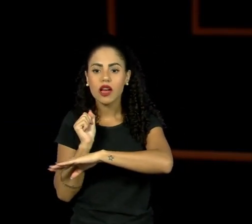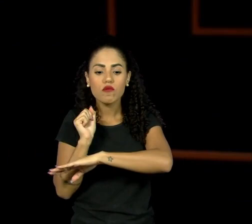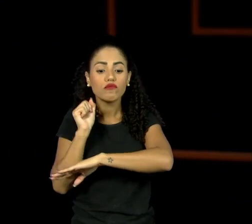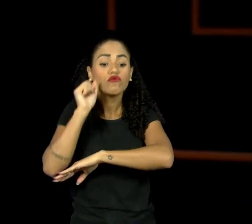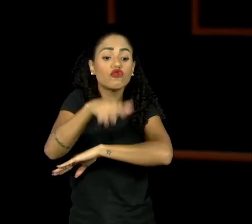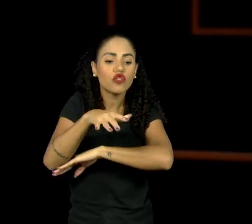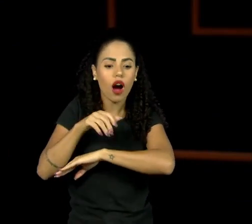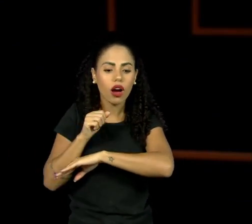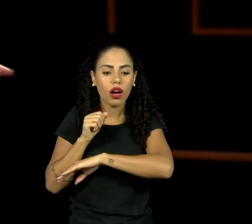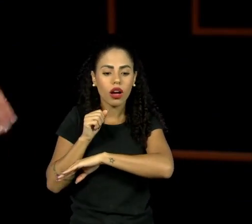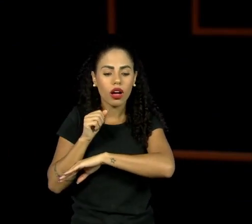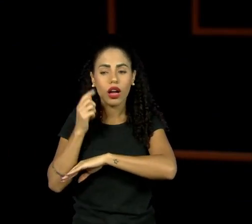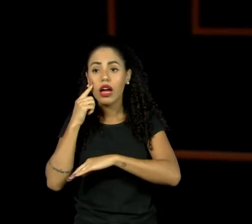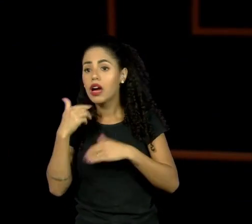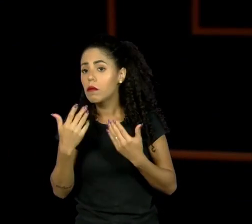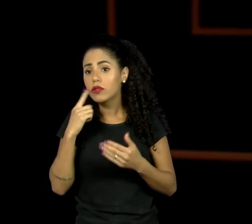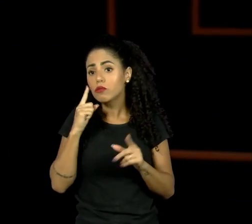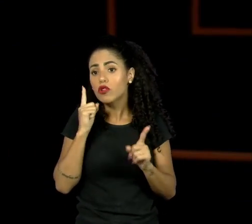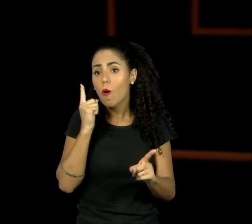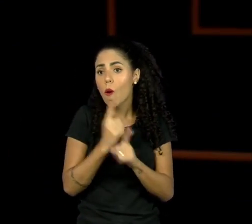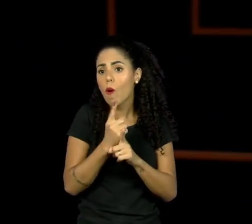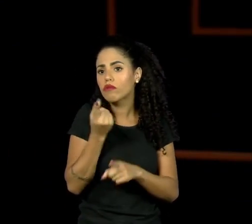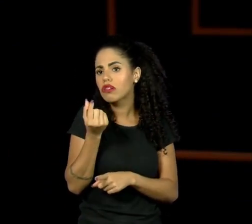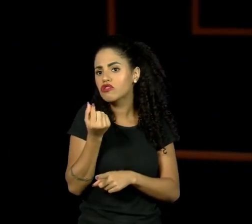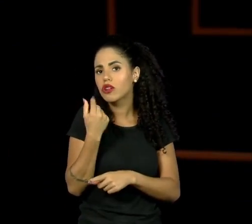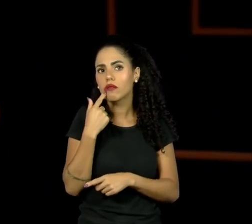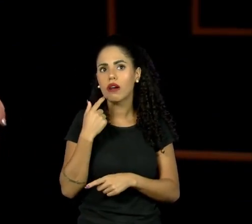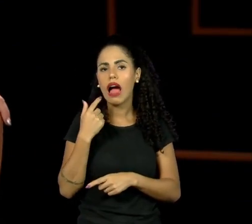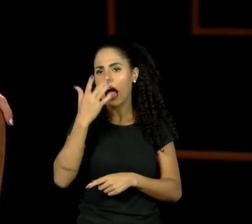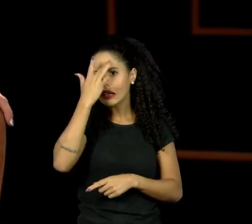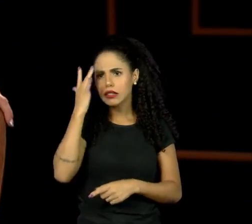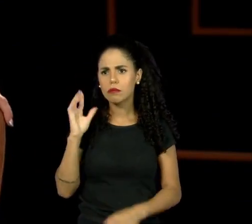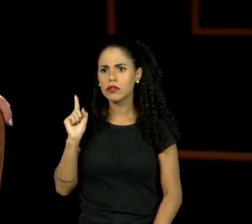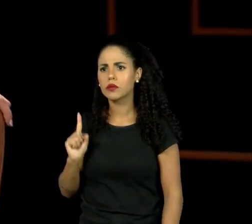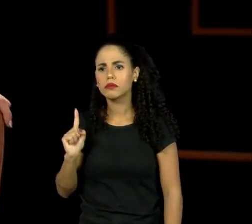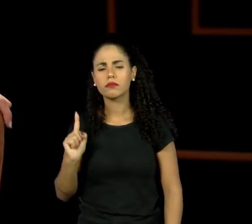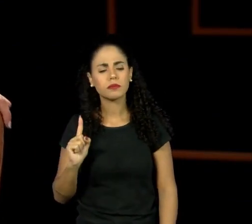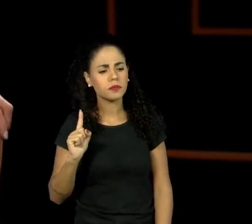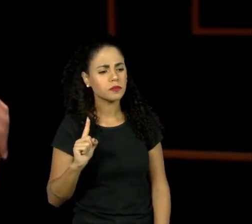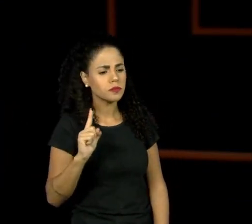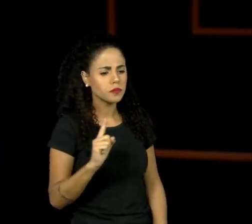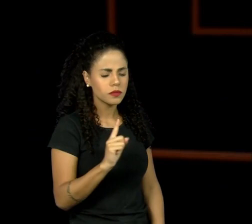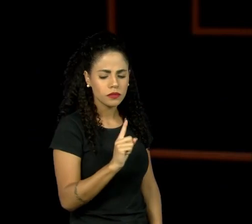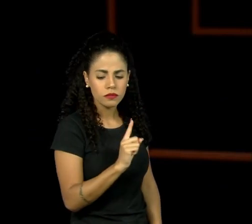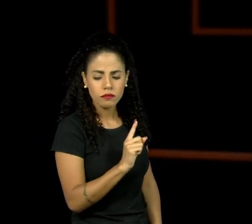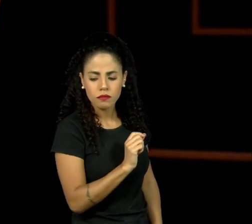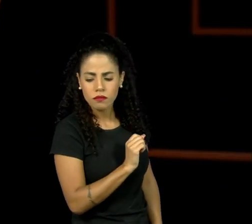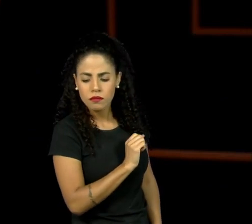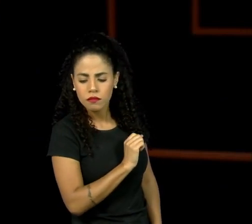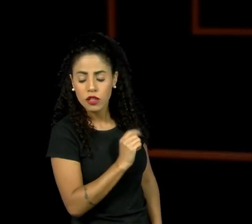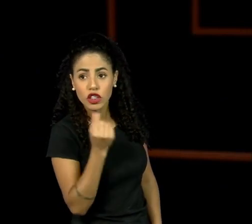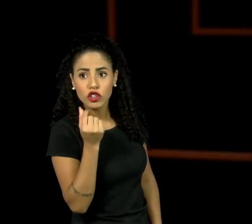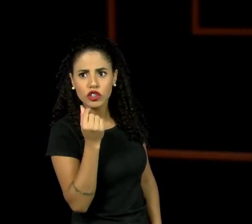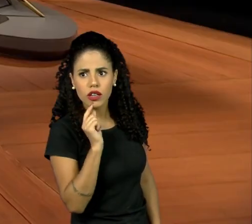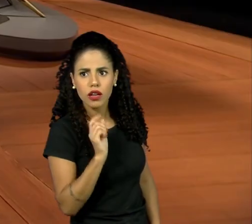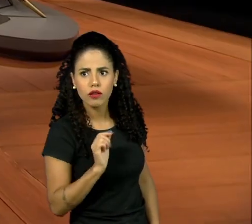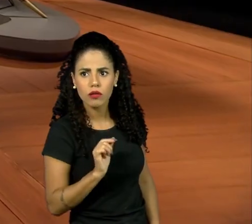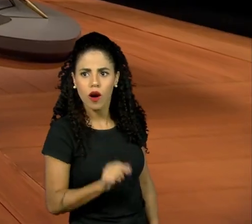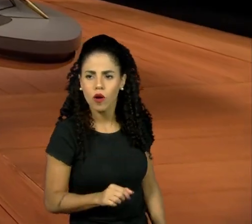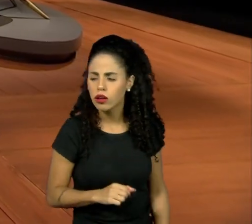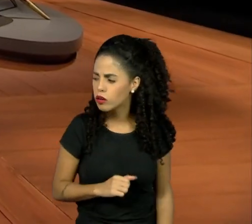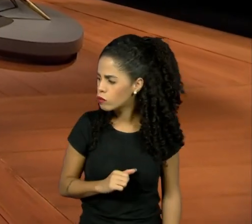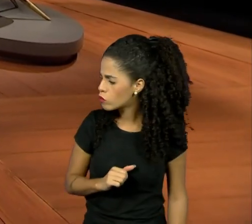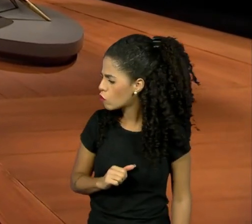dinheiro como a gente ganhou, que alguém que podia passar que precisava. Aí passava a pessoa, via o dinheiro, olhava para o lado, e a gente lá em cima,